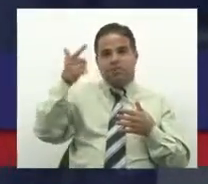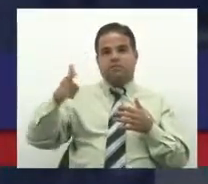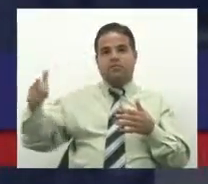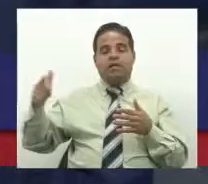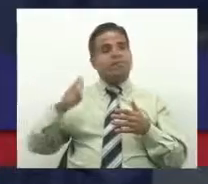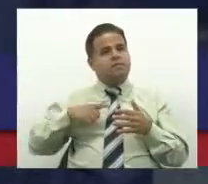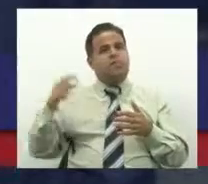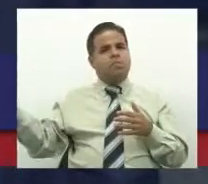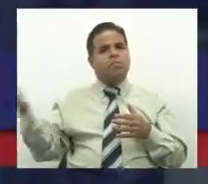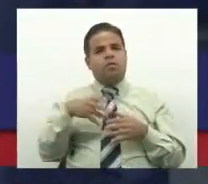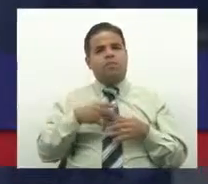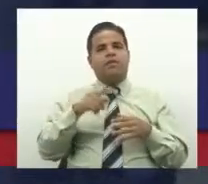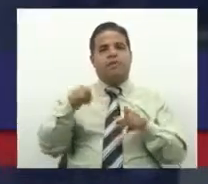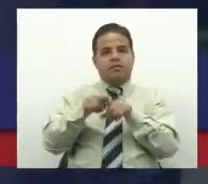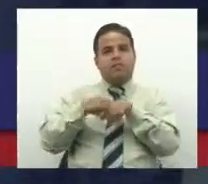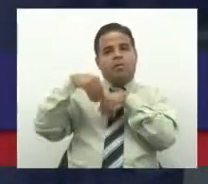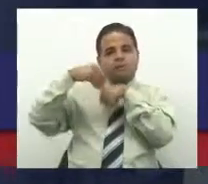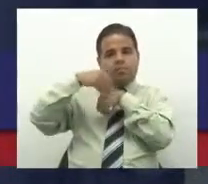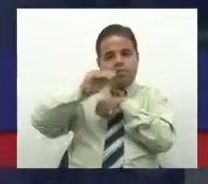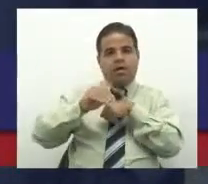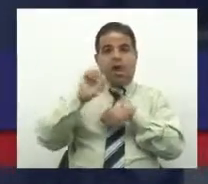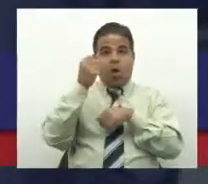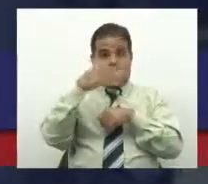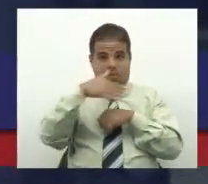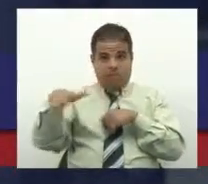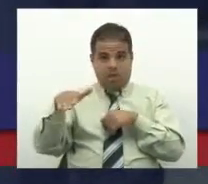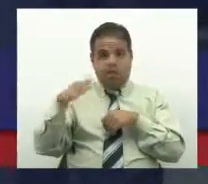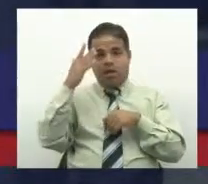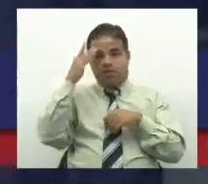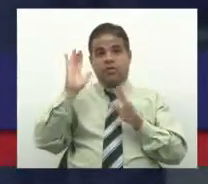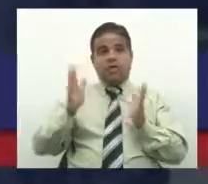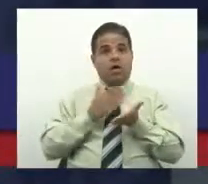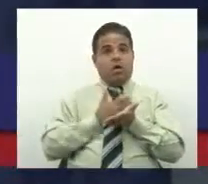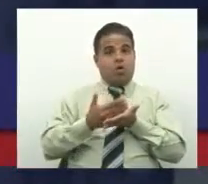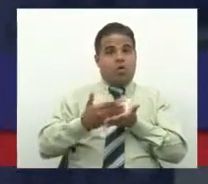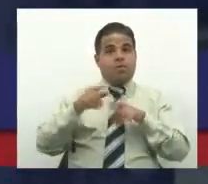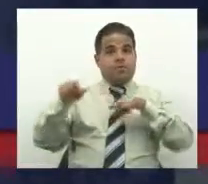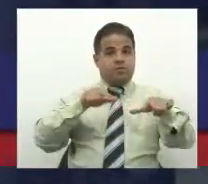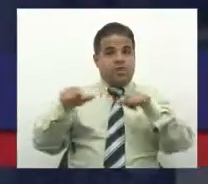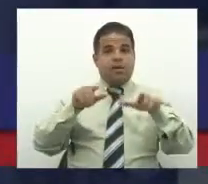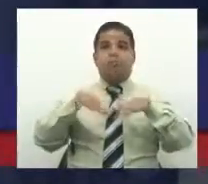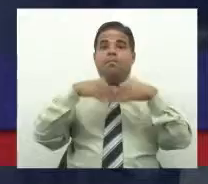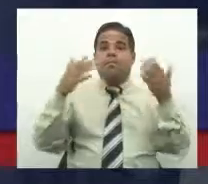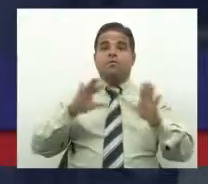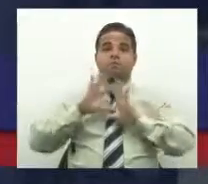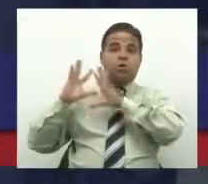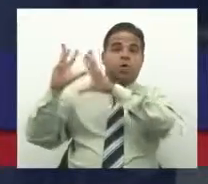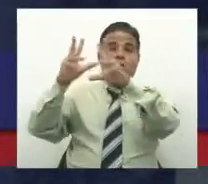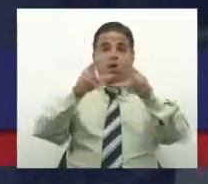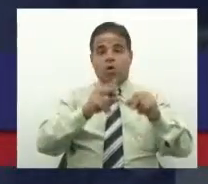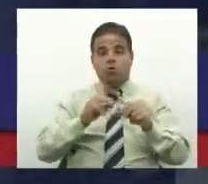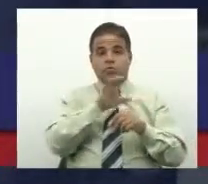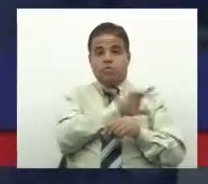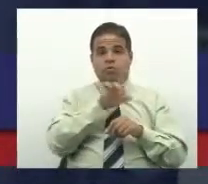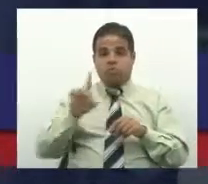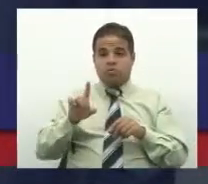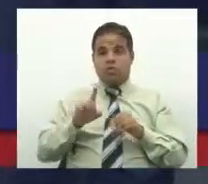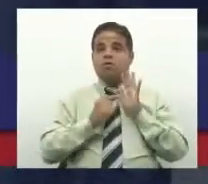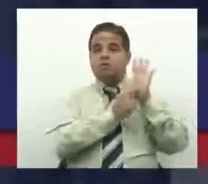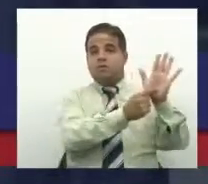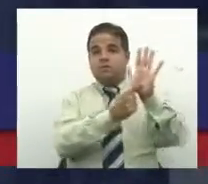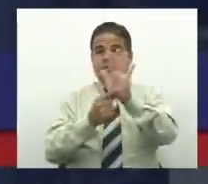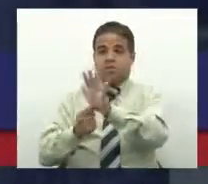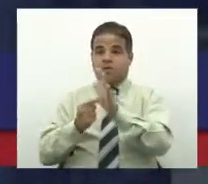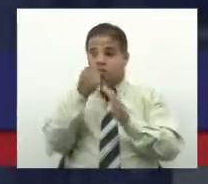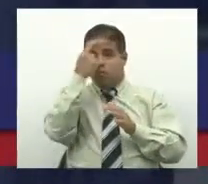uma novidade, então é importante a gente passar aqui para você. Olha, às 8h30 da manhã já começam os trabalhos aqui, porém, todas as coordenadorias vão se apresentar